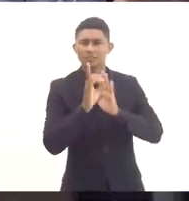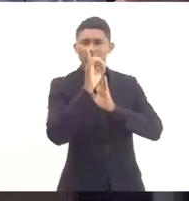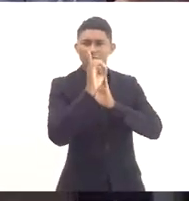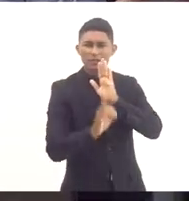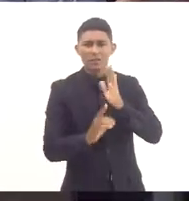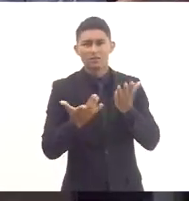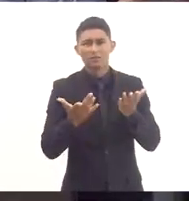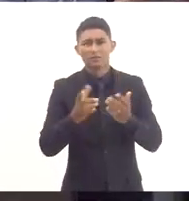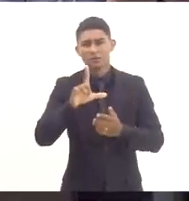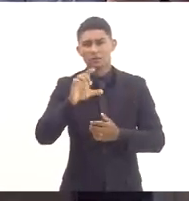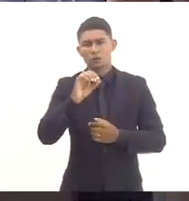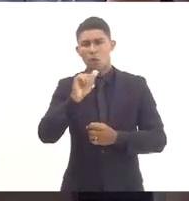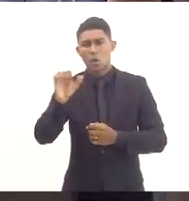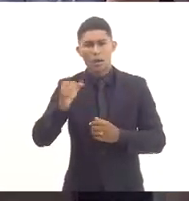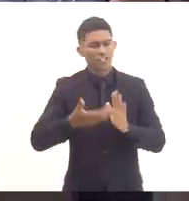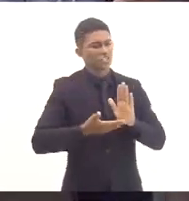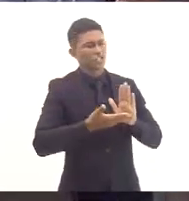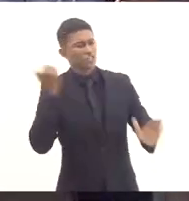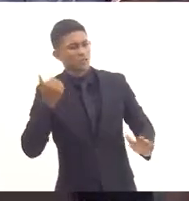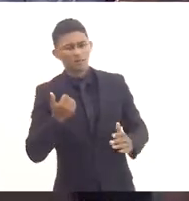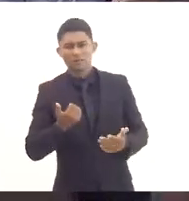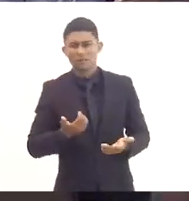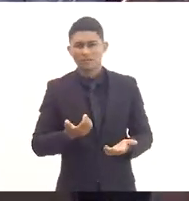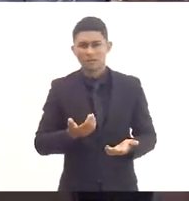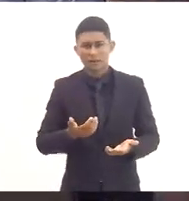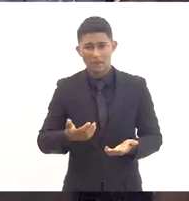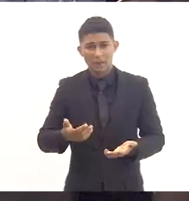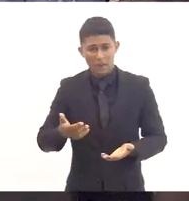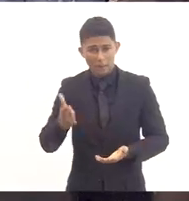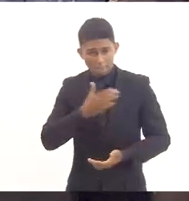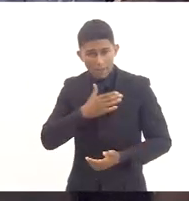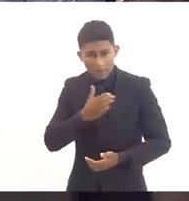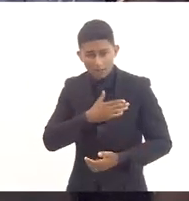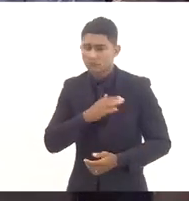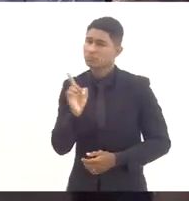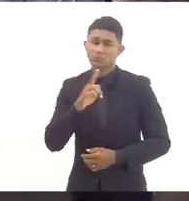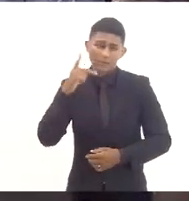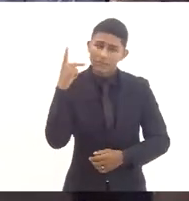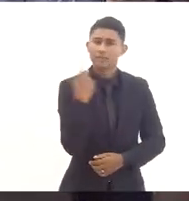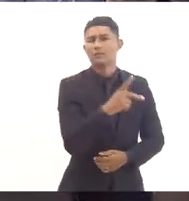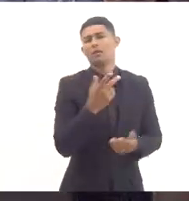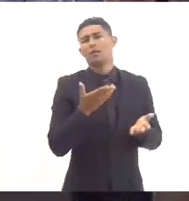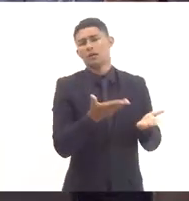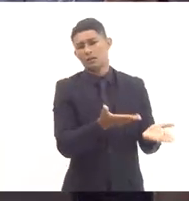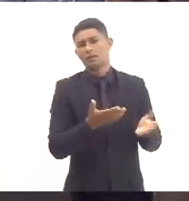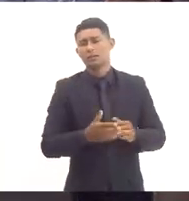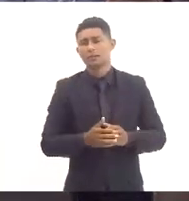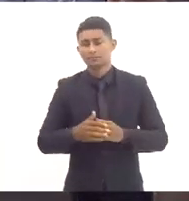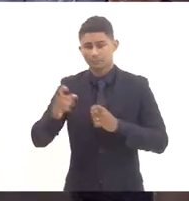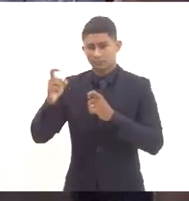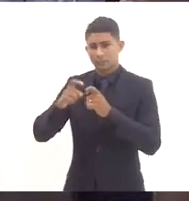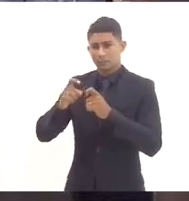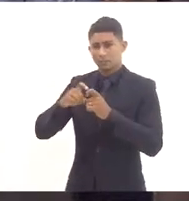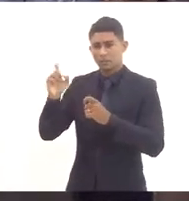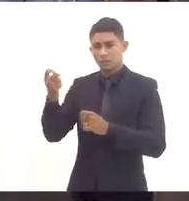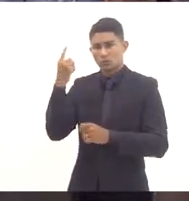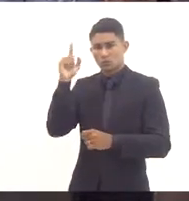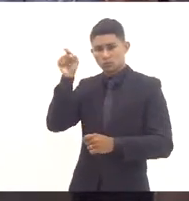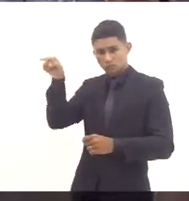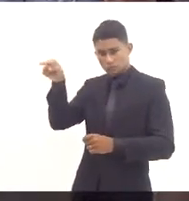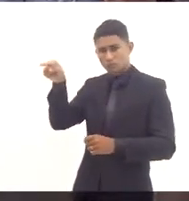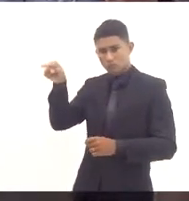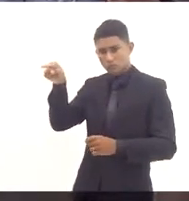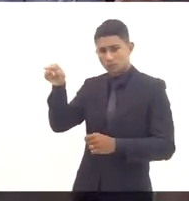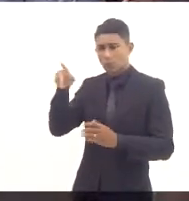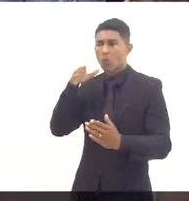hoje não é para mim o Luis é para ele E aí o médico último médico perito agora